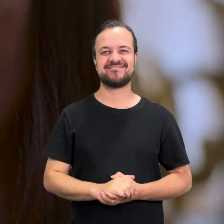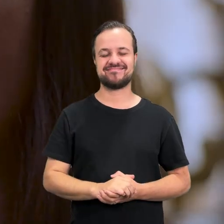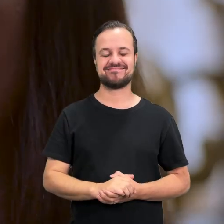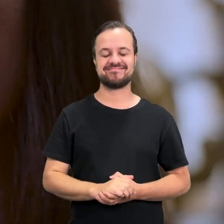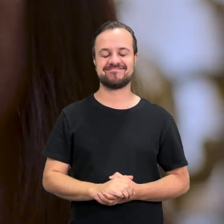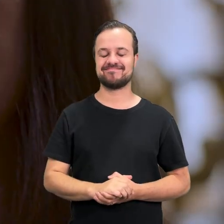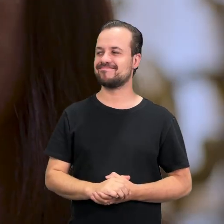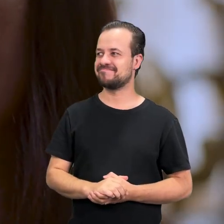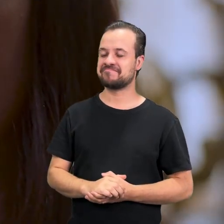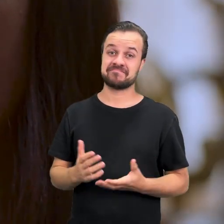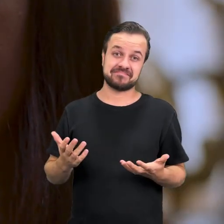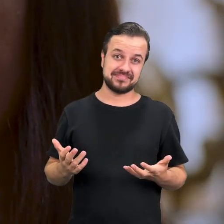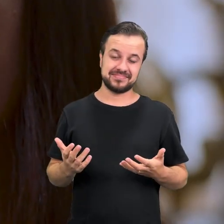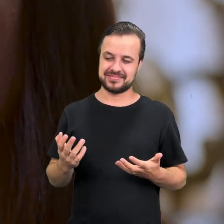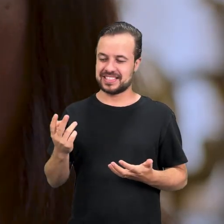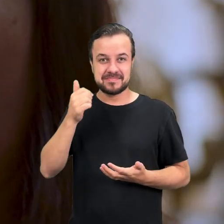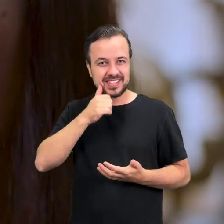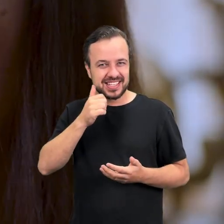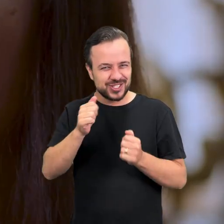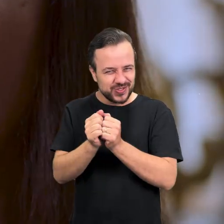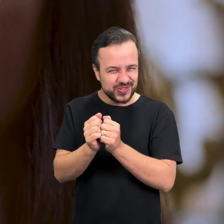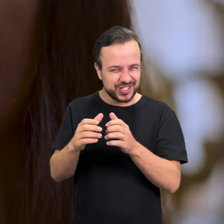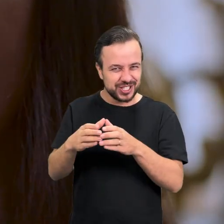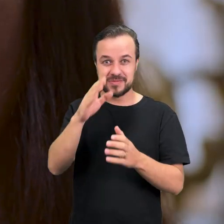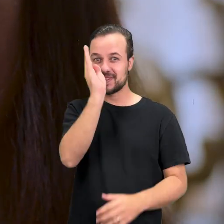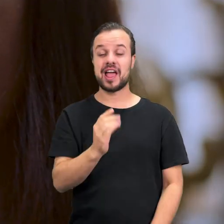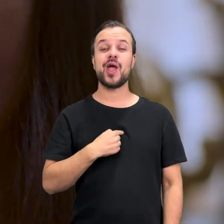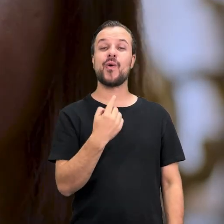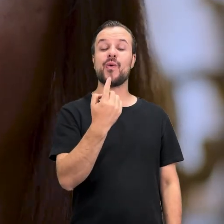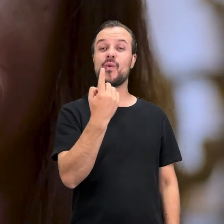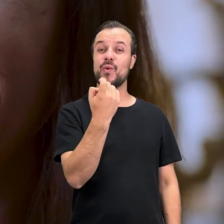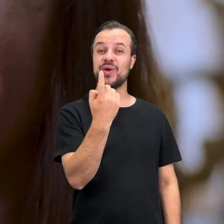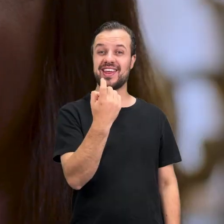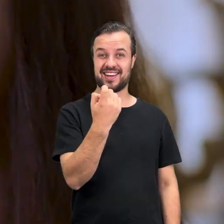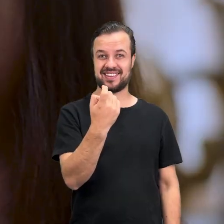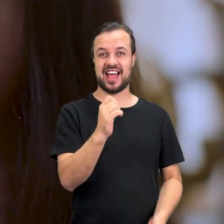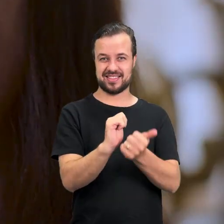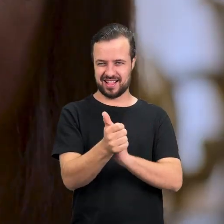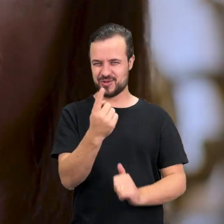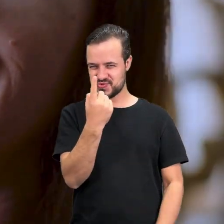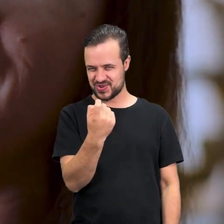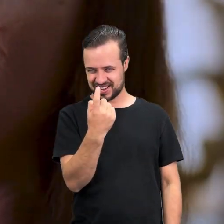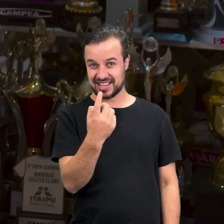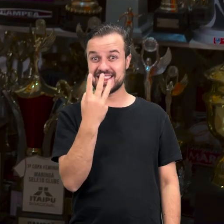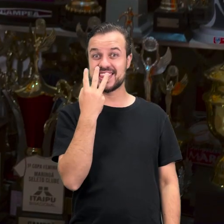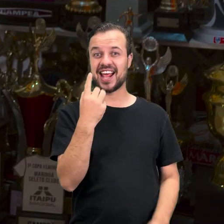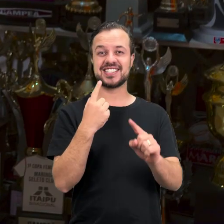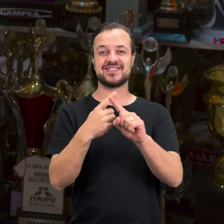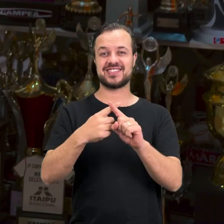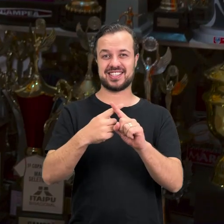Além de estar jogando com meninas da seleção brasileira, eu me tornei a única atleta naquele ano a ser